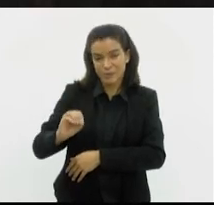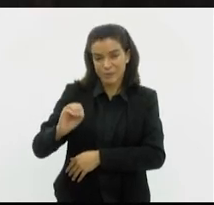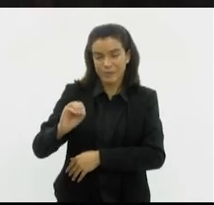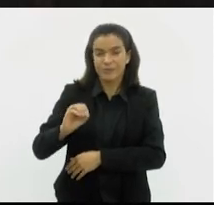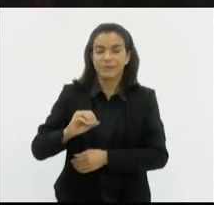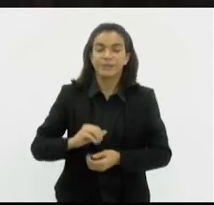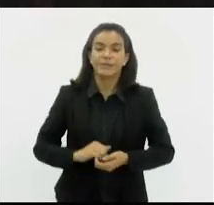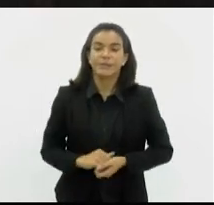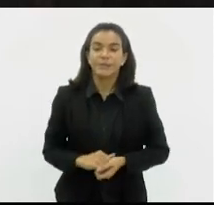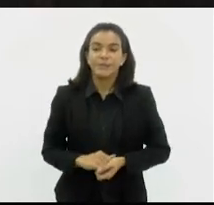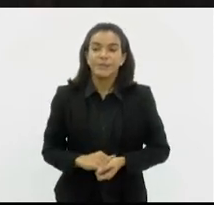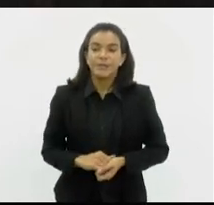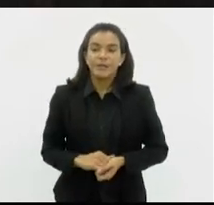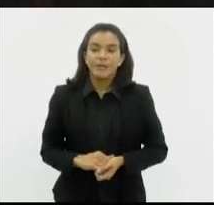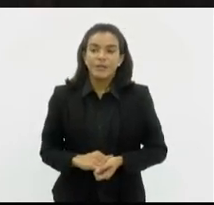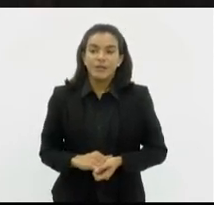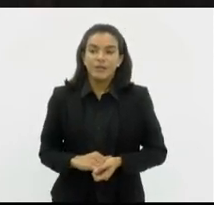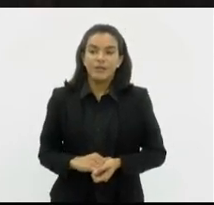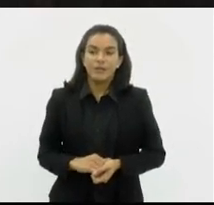percentuais.